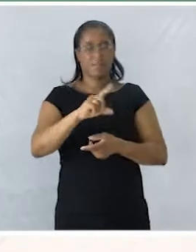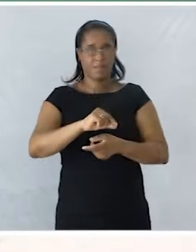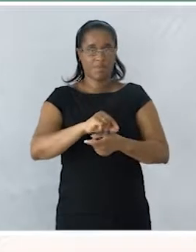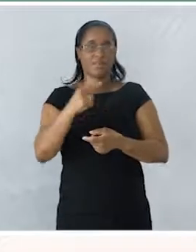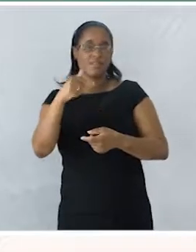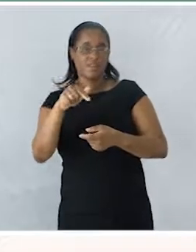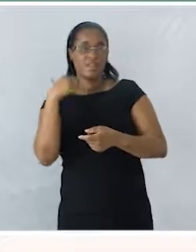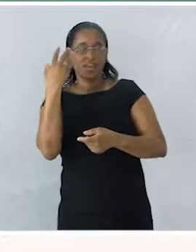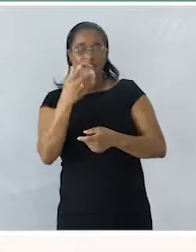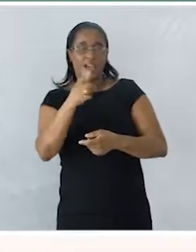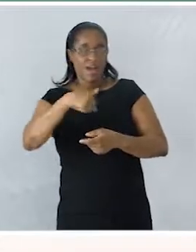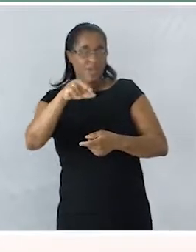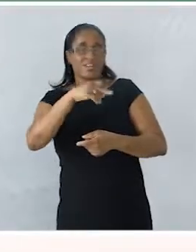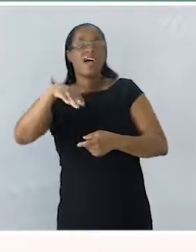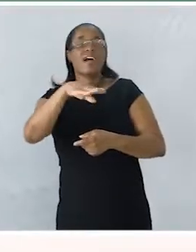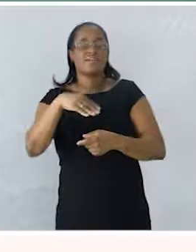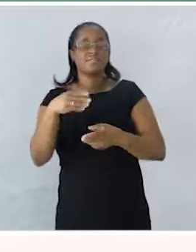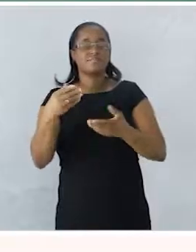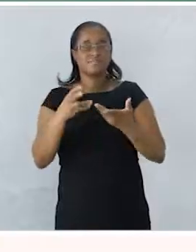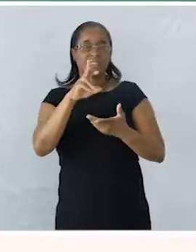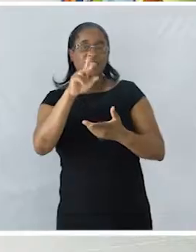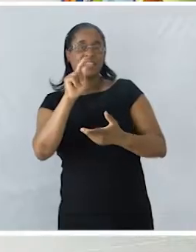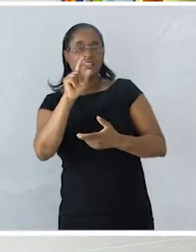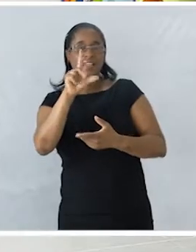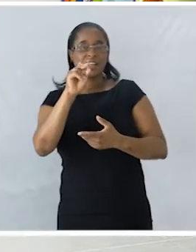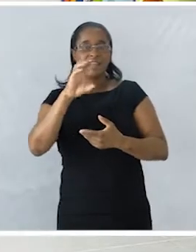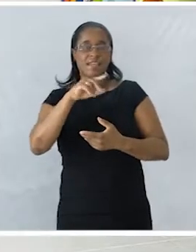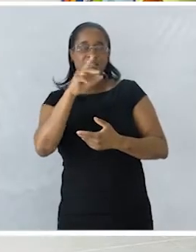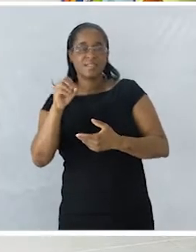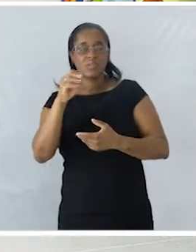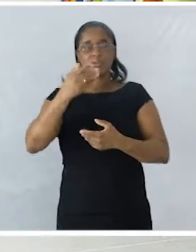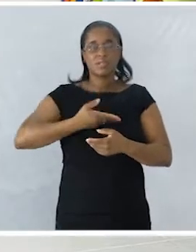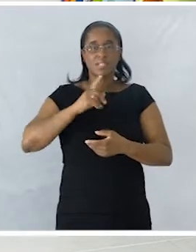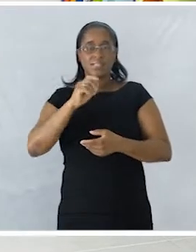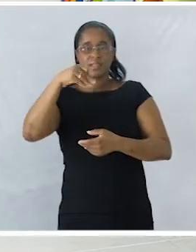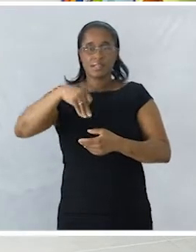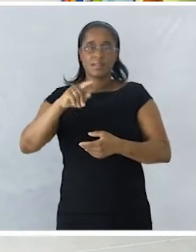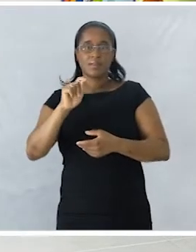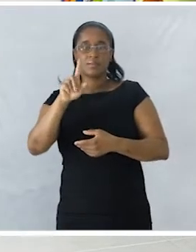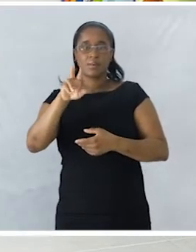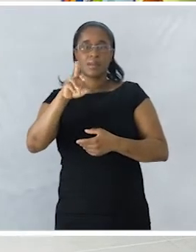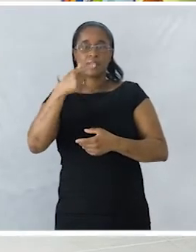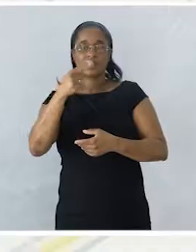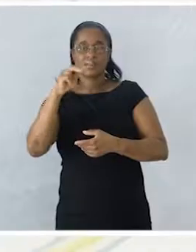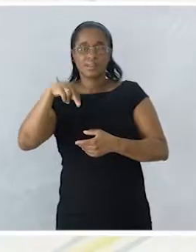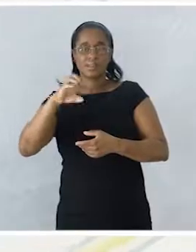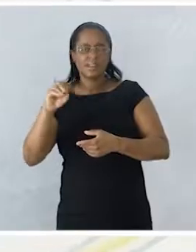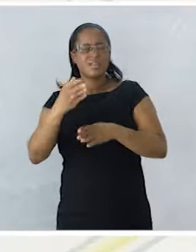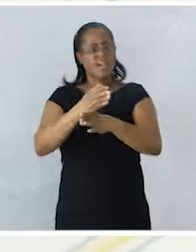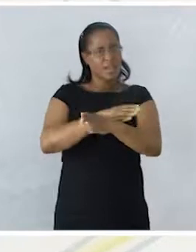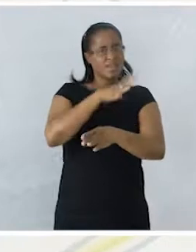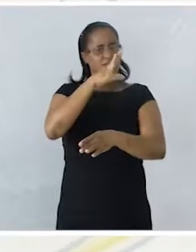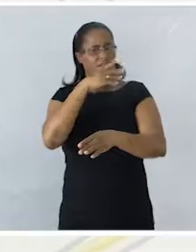que é a nossa área, relação de pertença. Antes de falar de relação de pertença, eu queria fazer uma breve